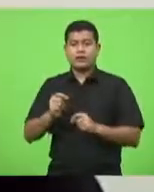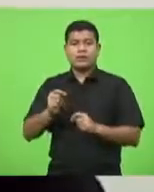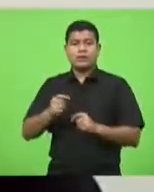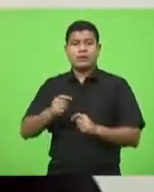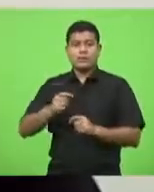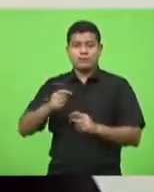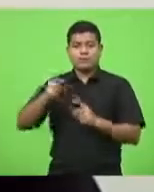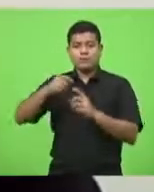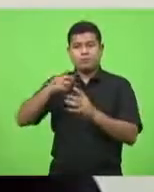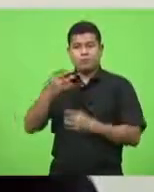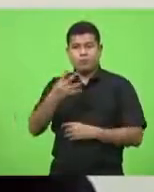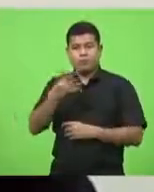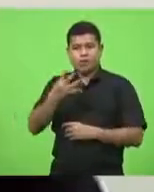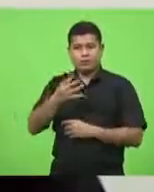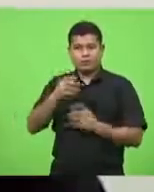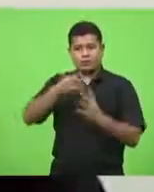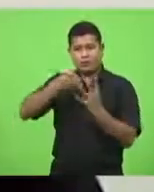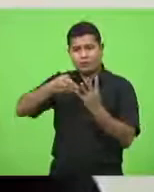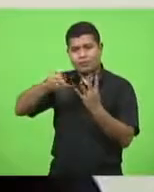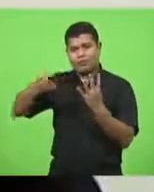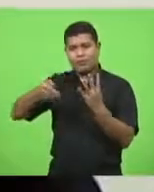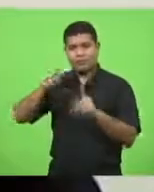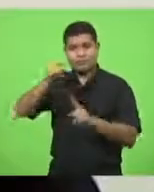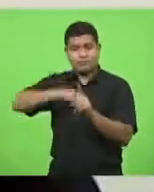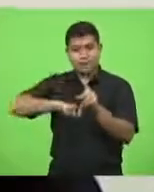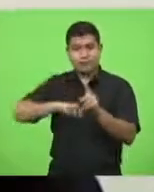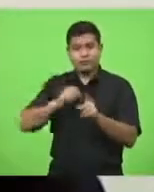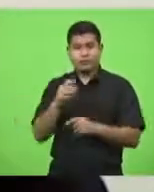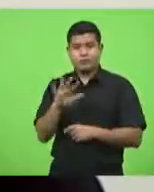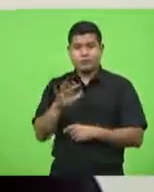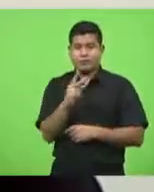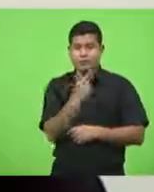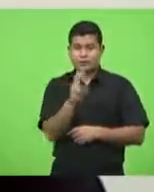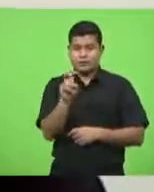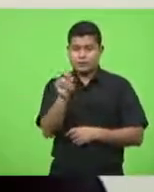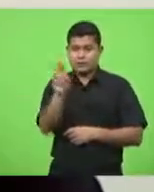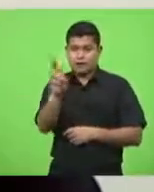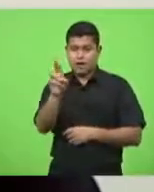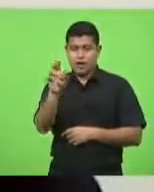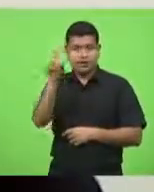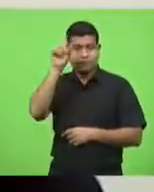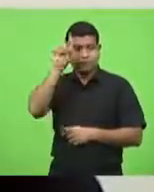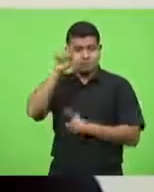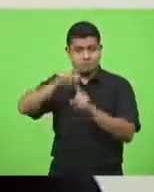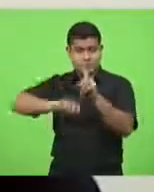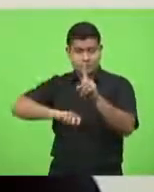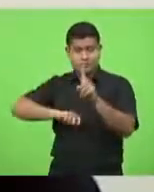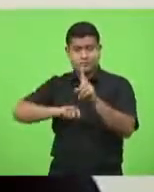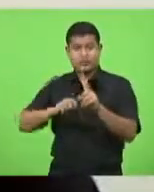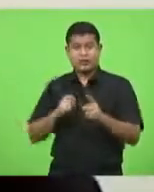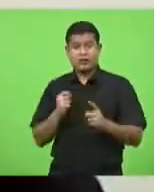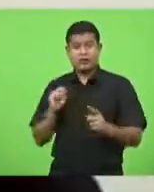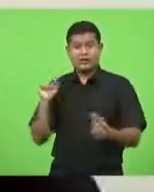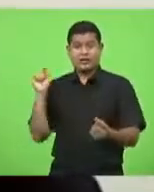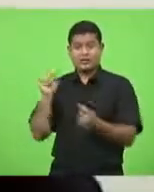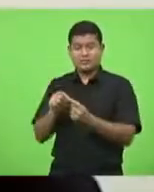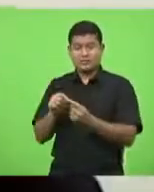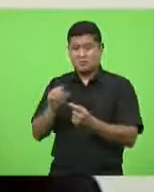valor médio de R$ 250,00, que pode atingir no